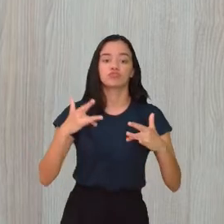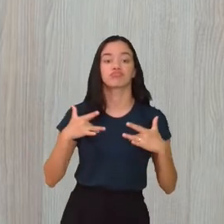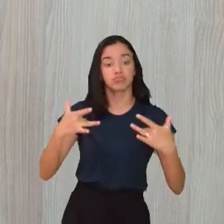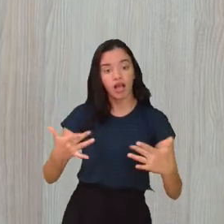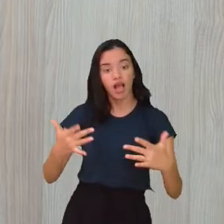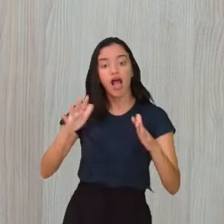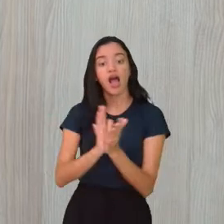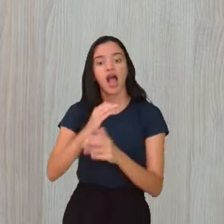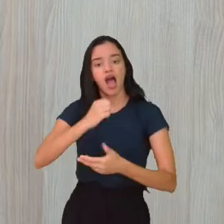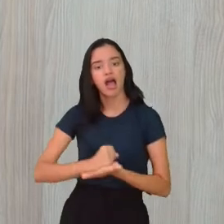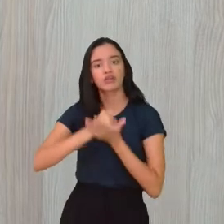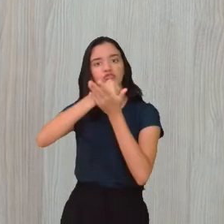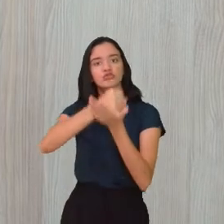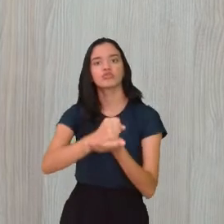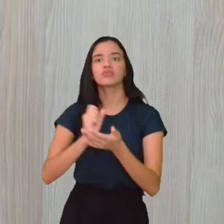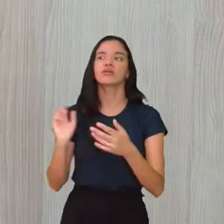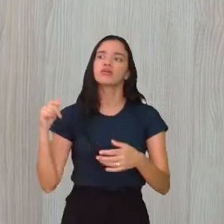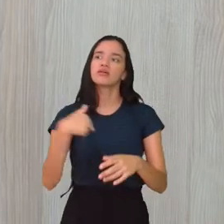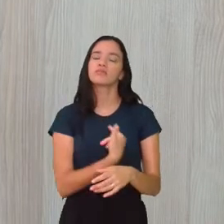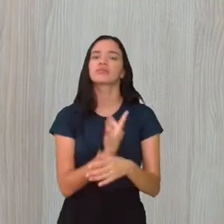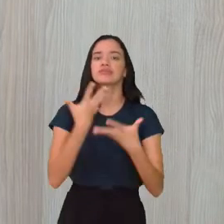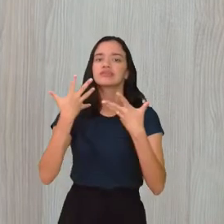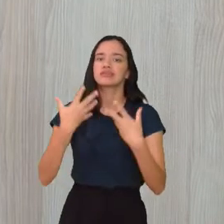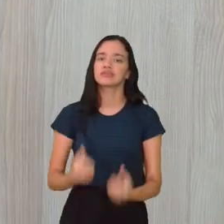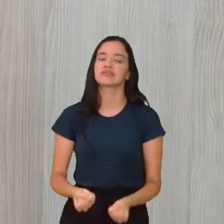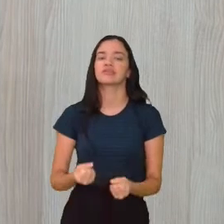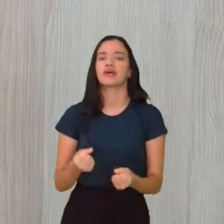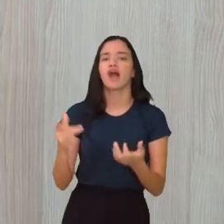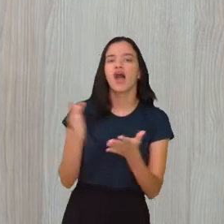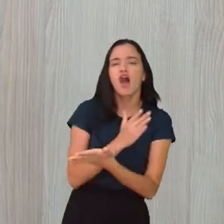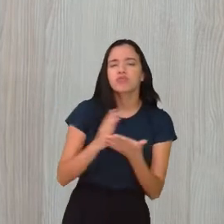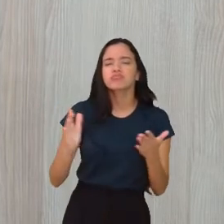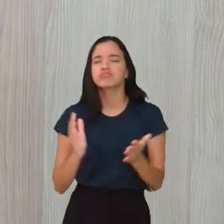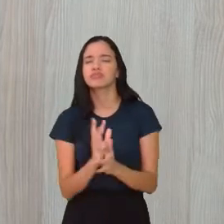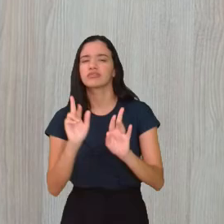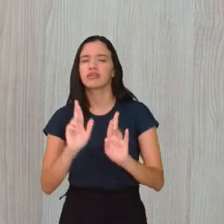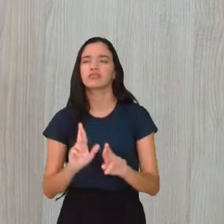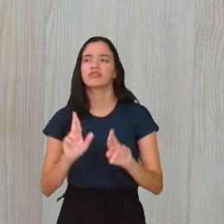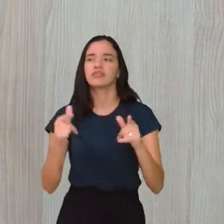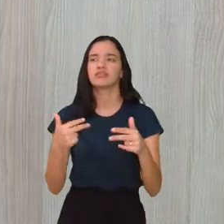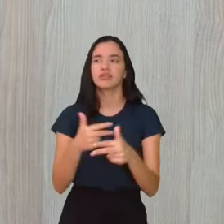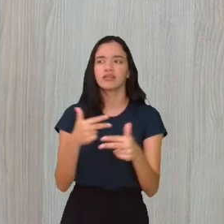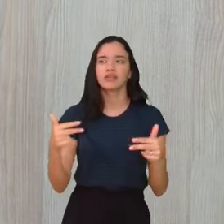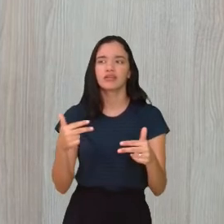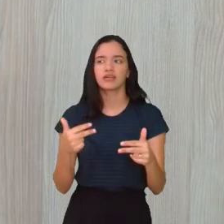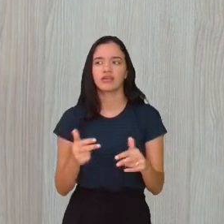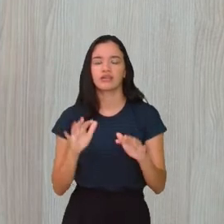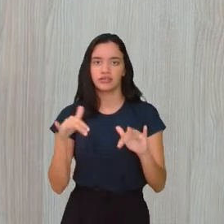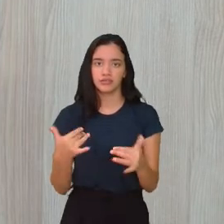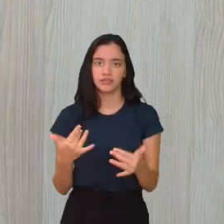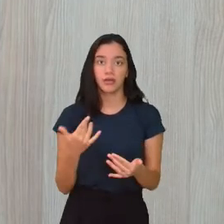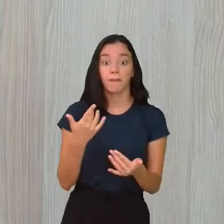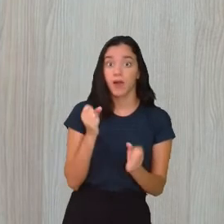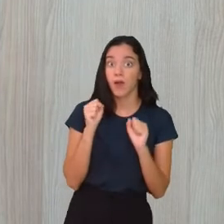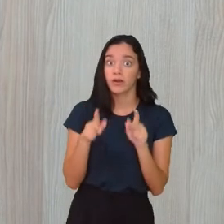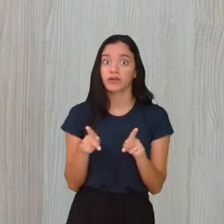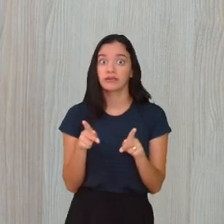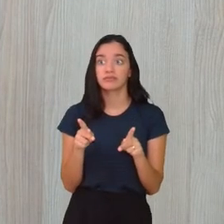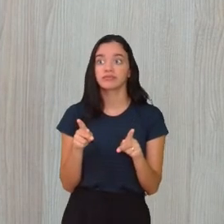ajuda bastante para a gente aceitar, né, algumas diferenças entre uma coisa e entre outra.